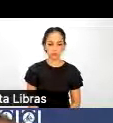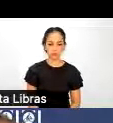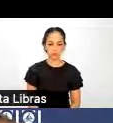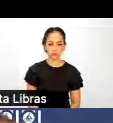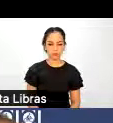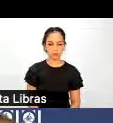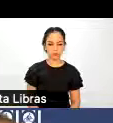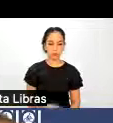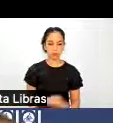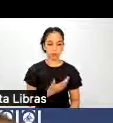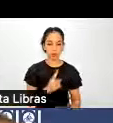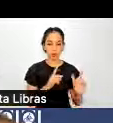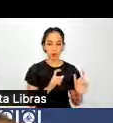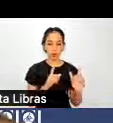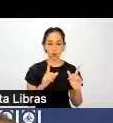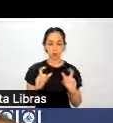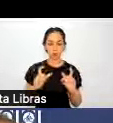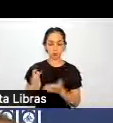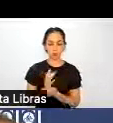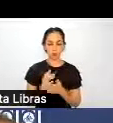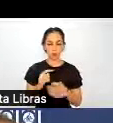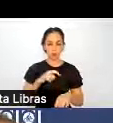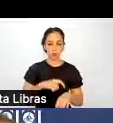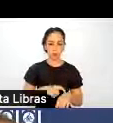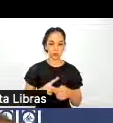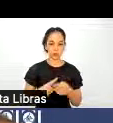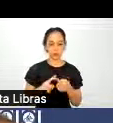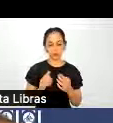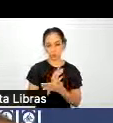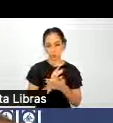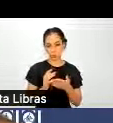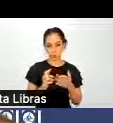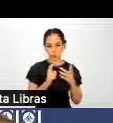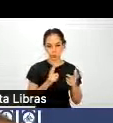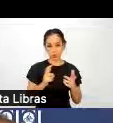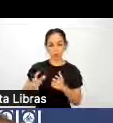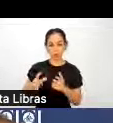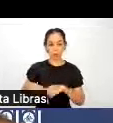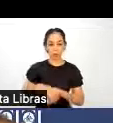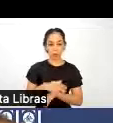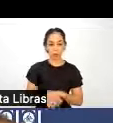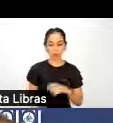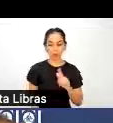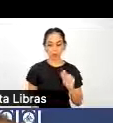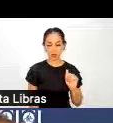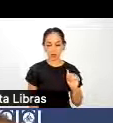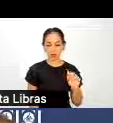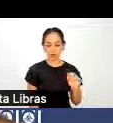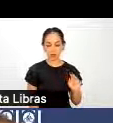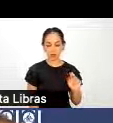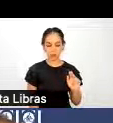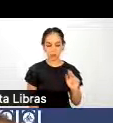Aqui as fotos de alguns momentos e de alguns pontos, né? Essa aqui é a Rua Galvão Bueno, em 2 momentos